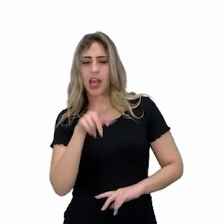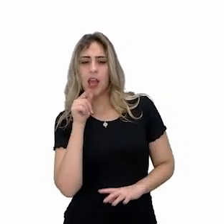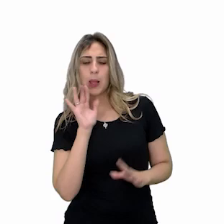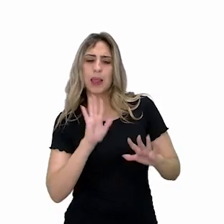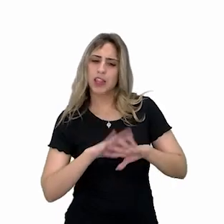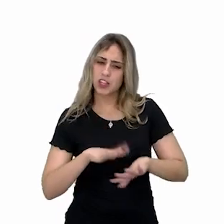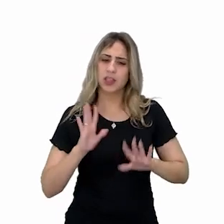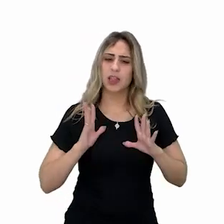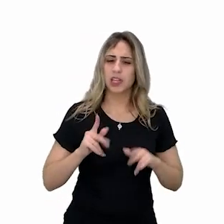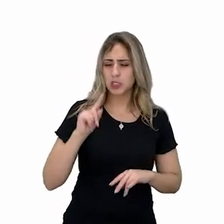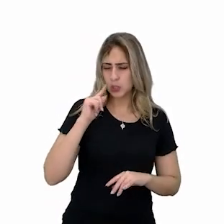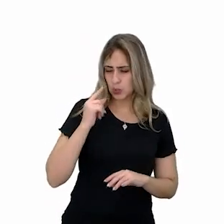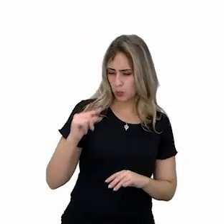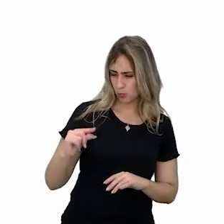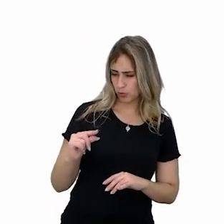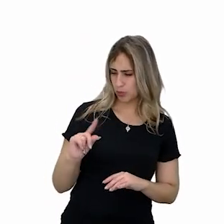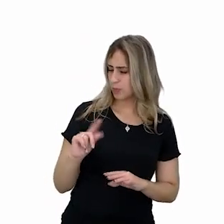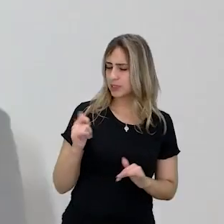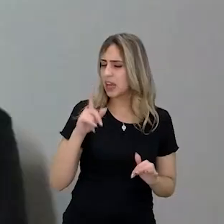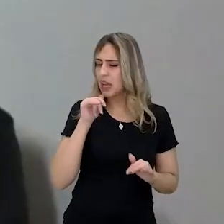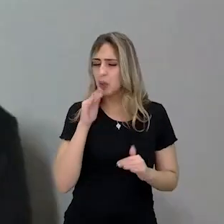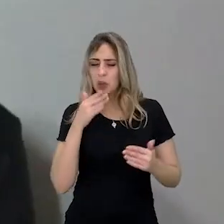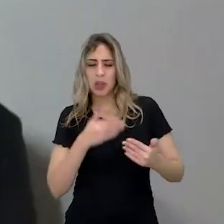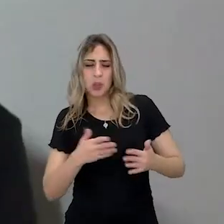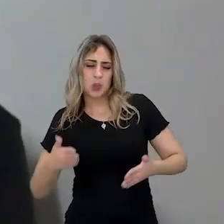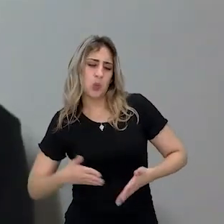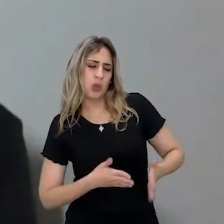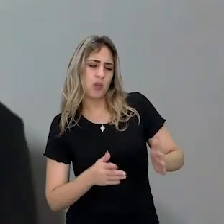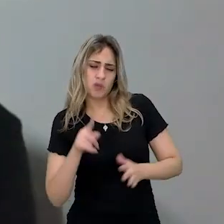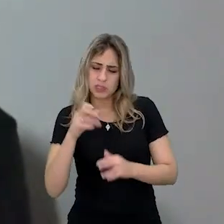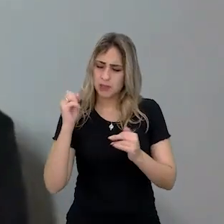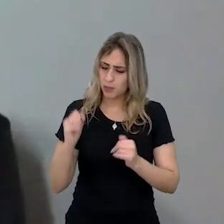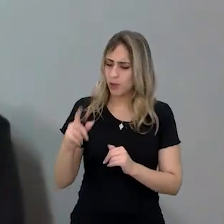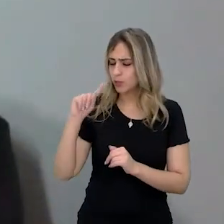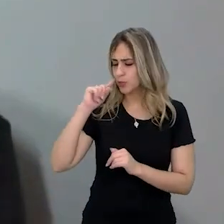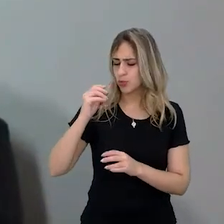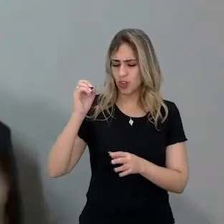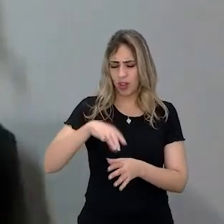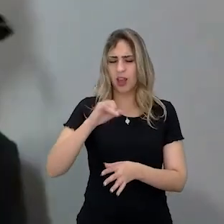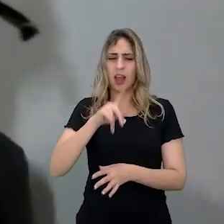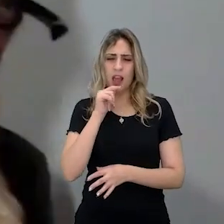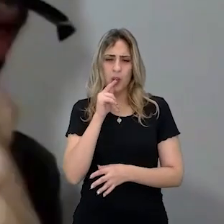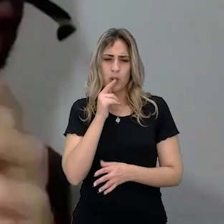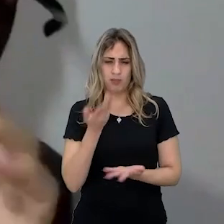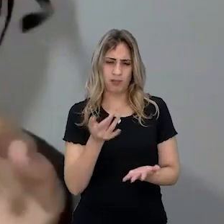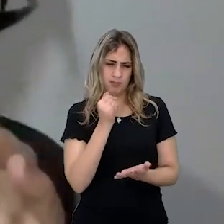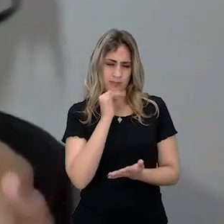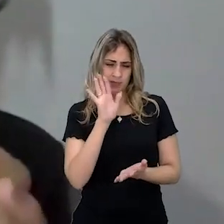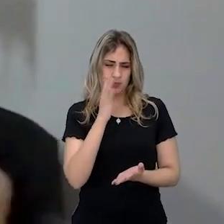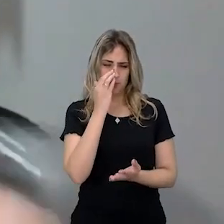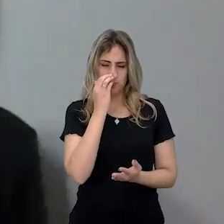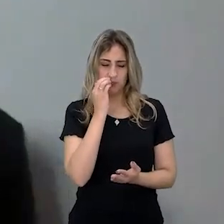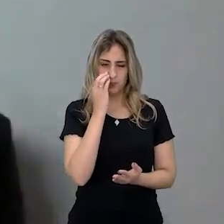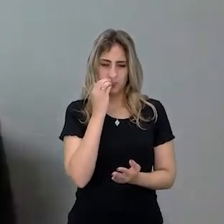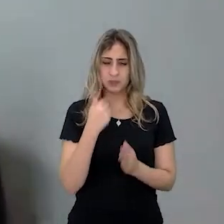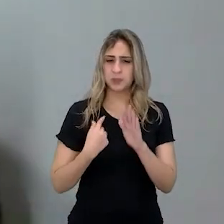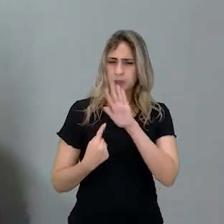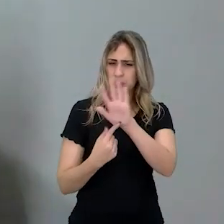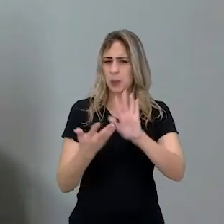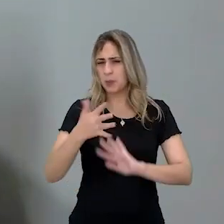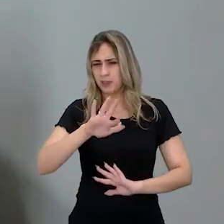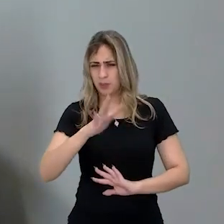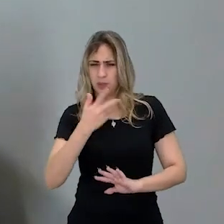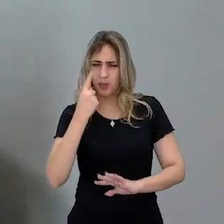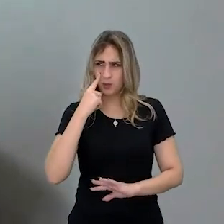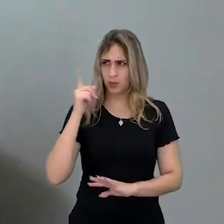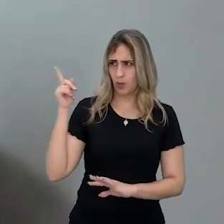um pouco suja, não precisa ser uma água diretamente do rio, você pode sujar a água, né? Deixar uma água, eu vou até mostrar mais ou menos assim,